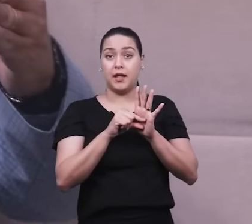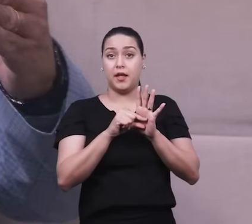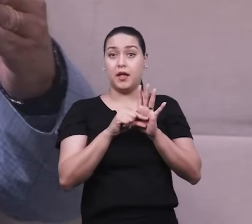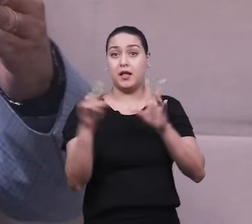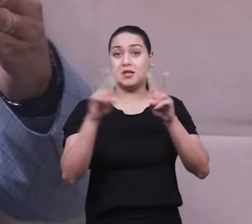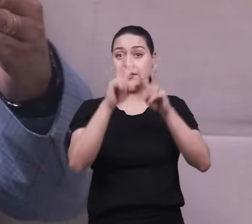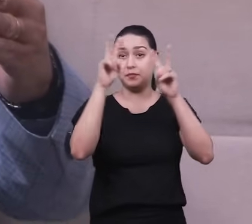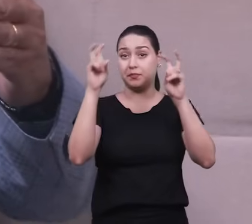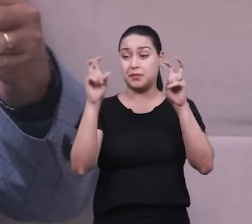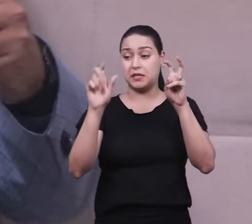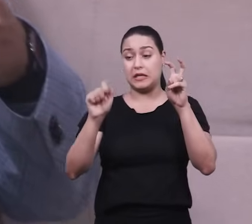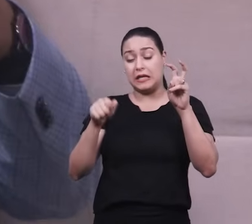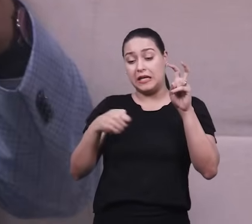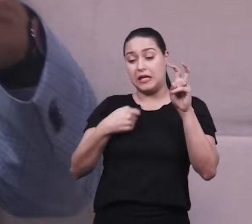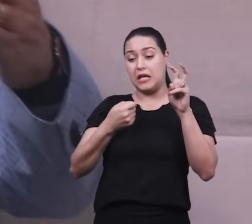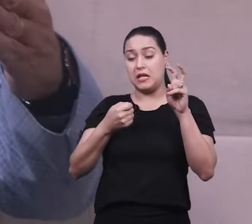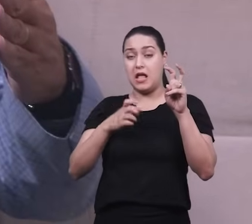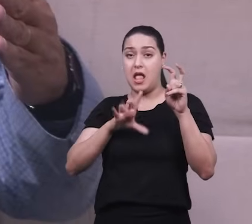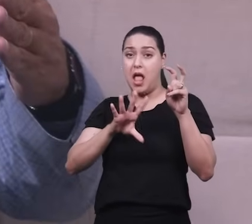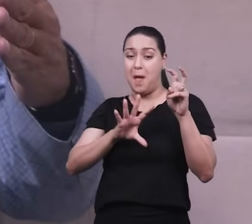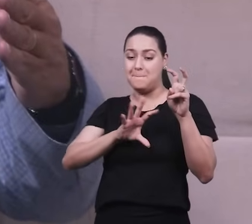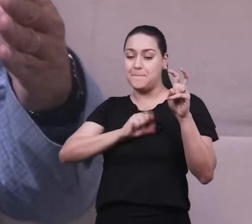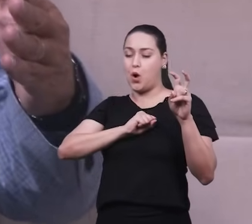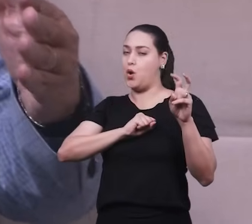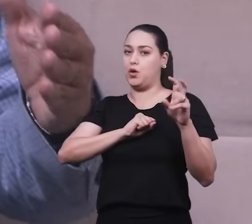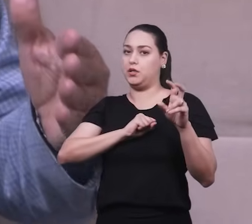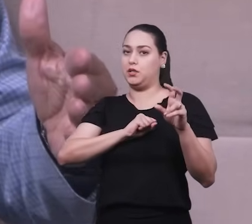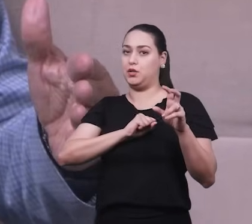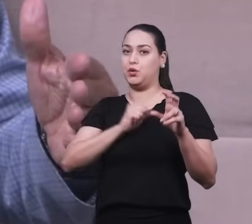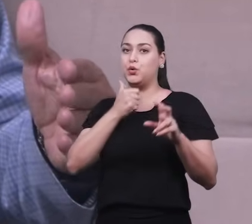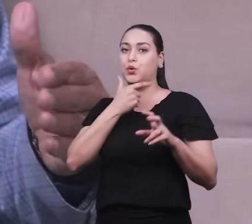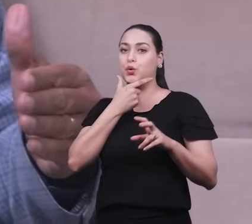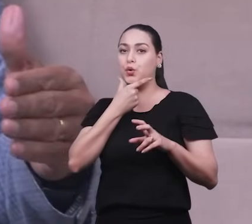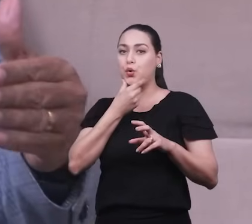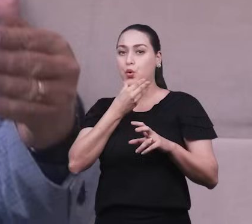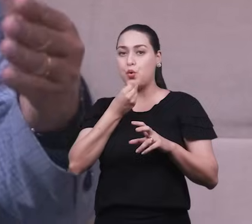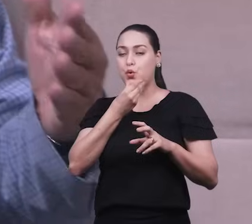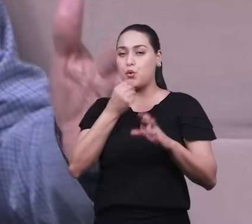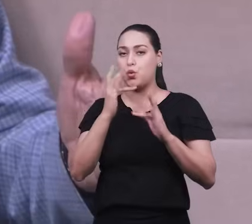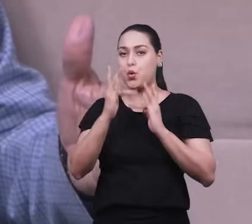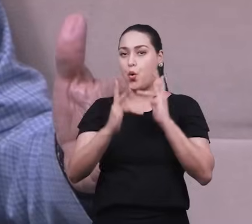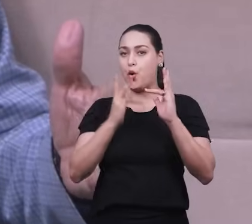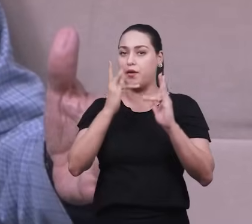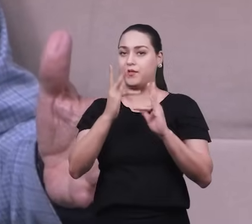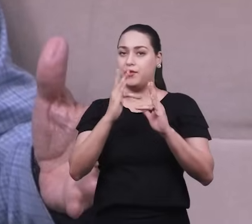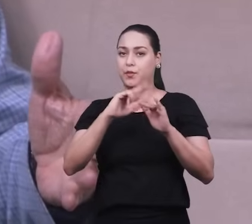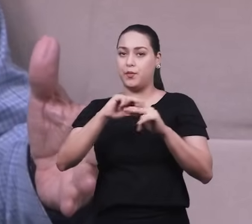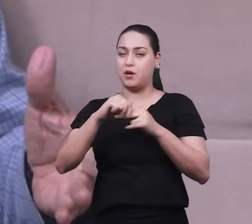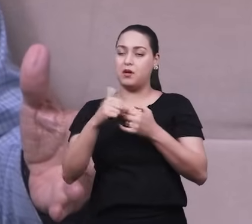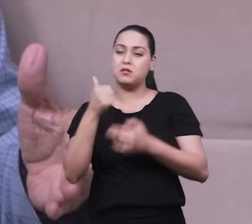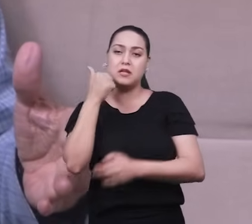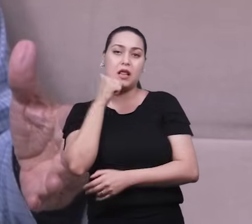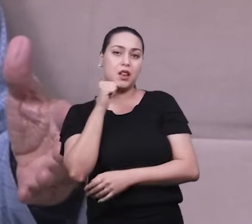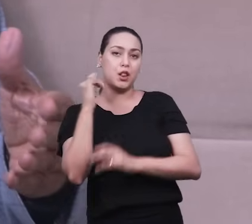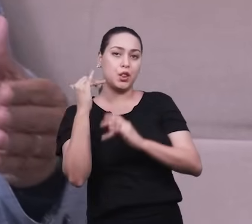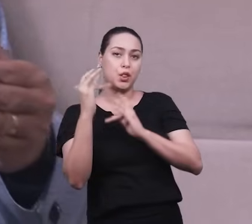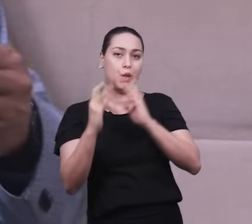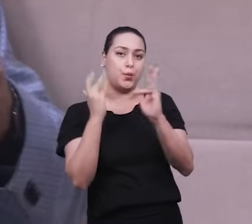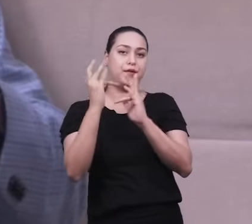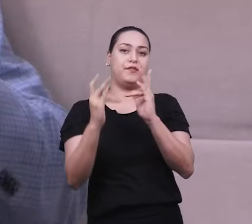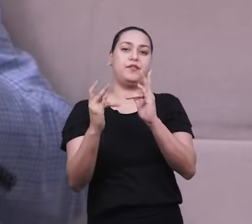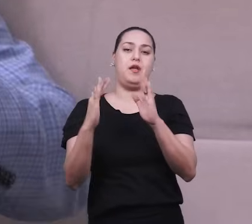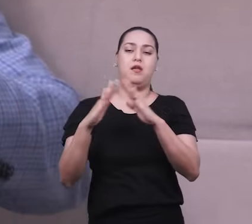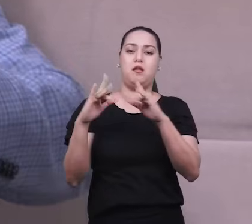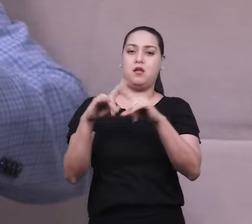expressão de amor. Amém. Do noivo pela noiva, pela igreja fiel.